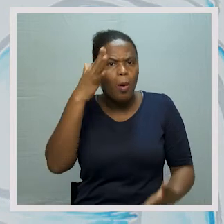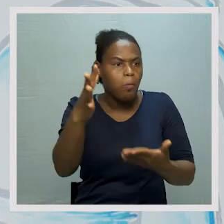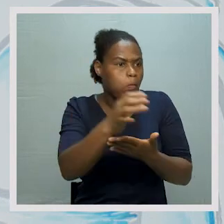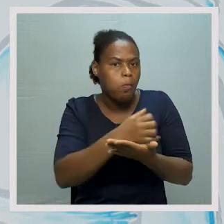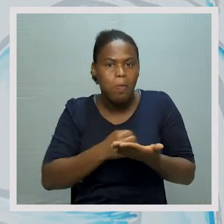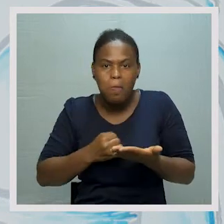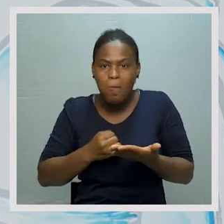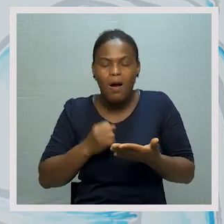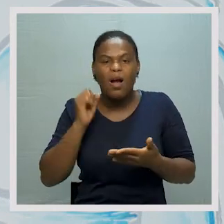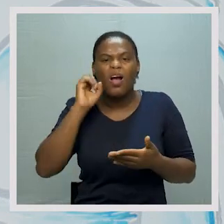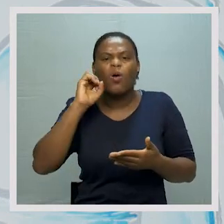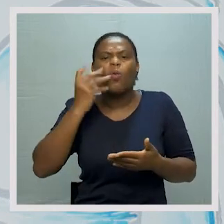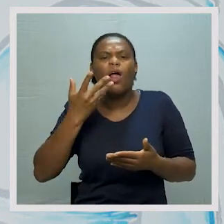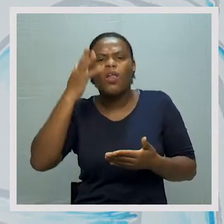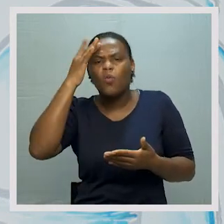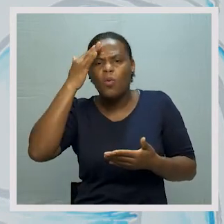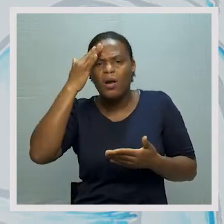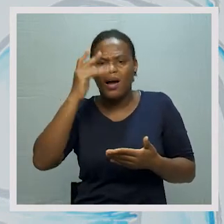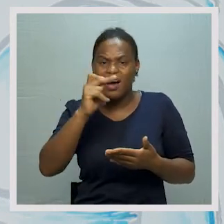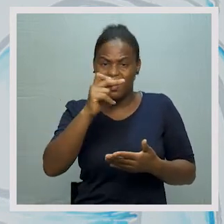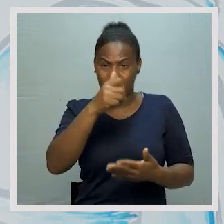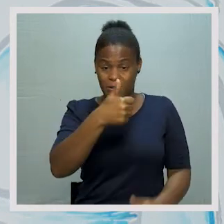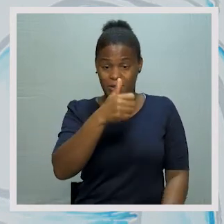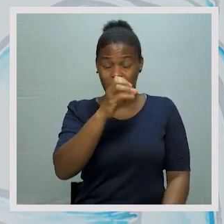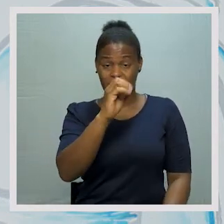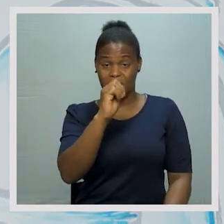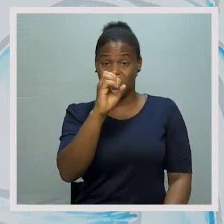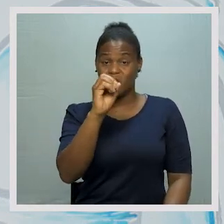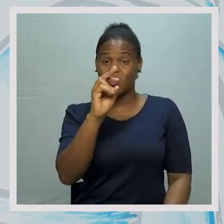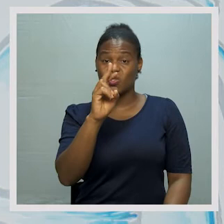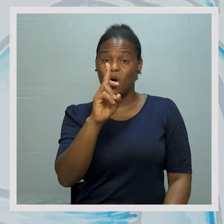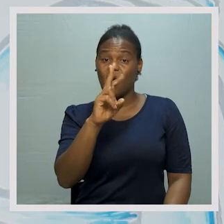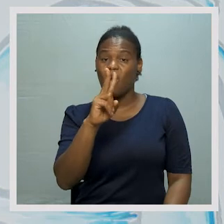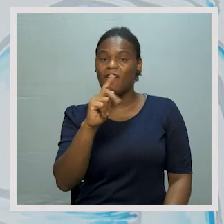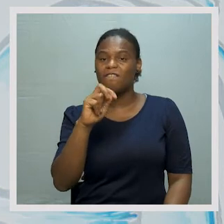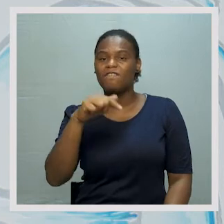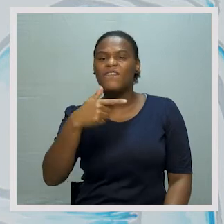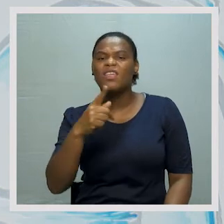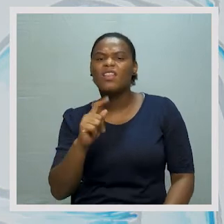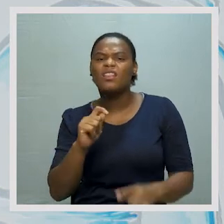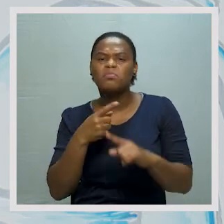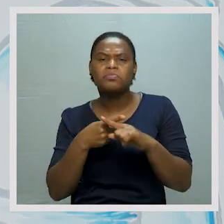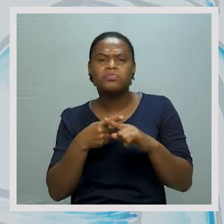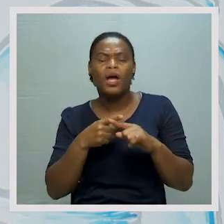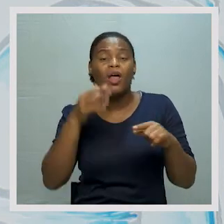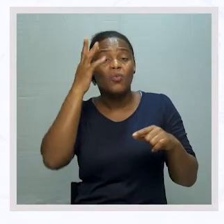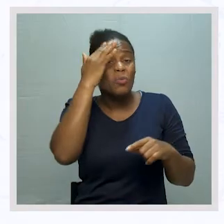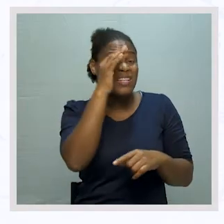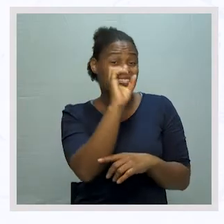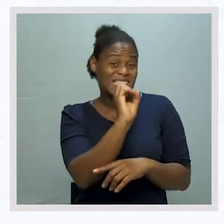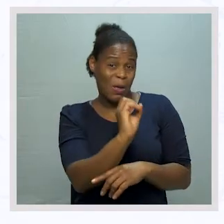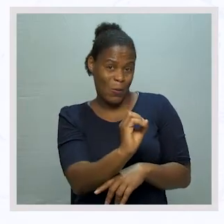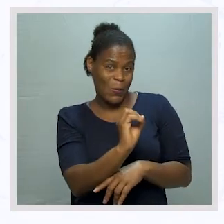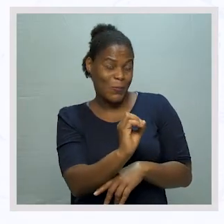elemento absorvente da multiplicação? Eu sei que sabem lá em casa. Que é? Exatamente, é o número 0. O